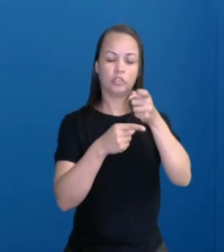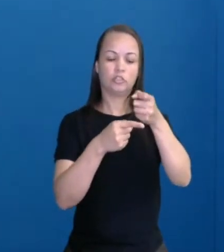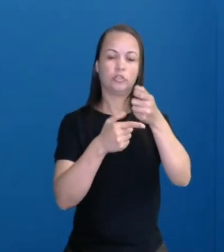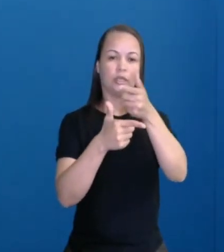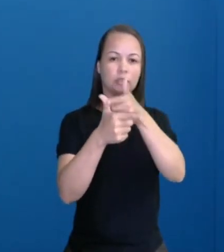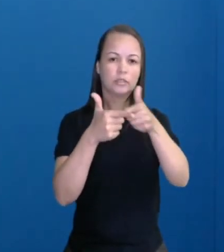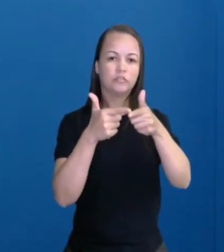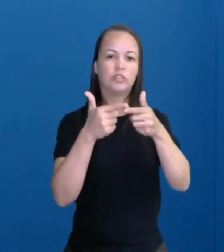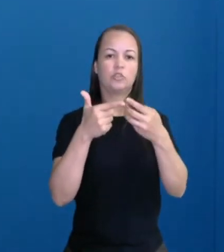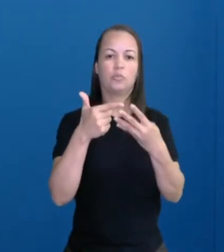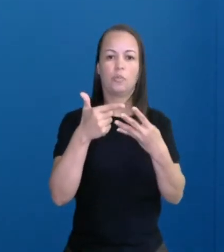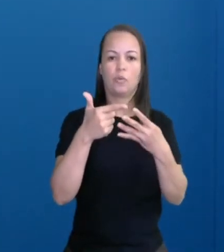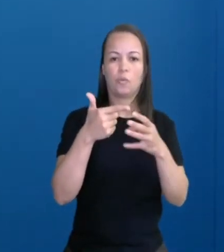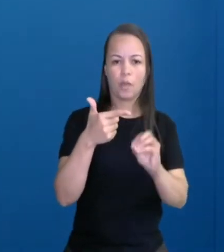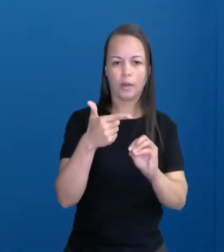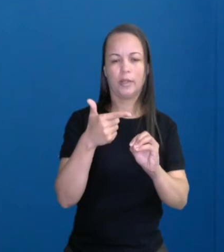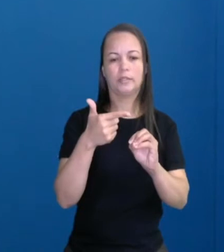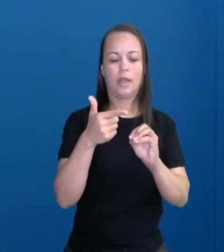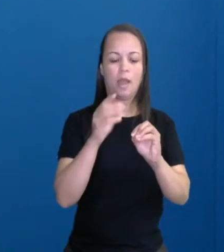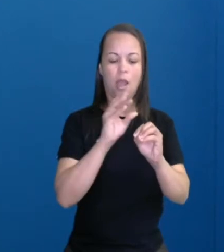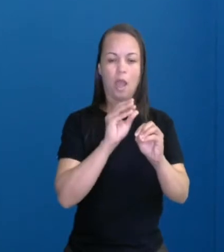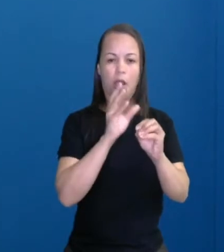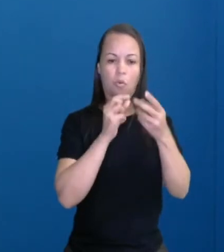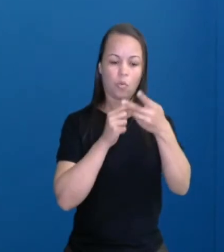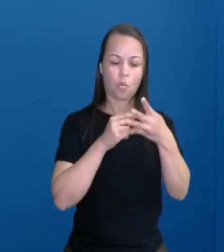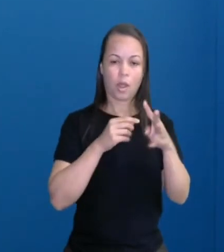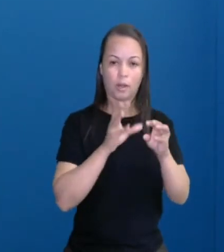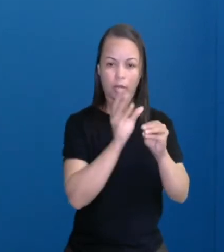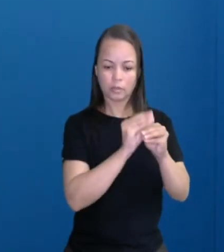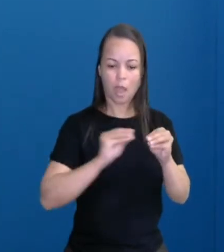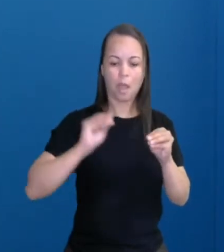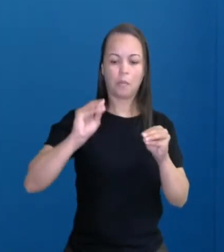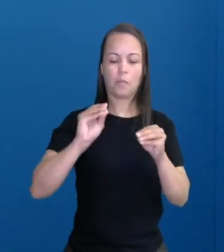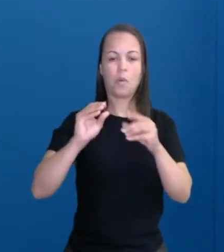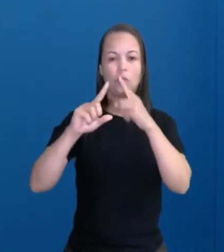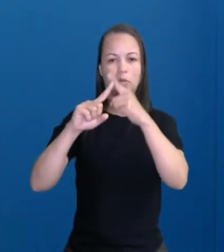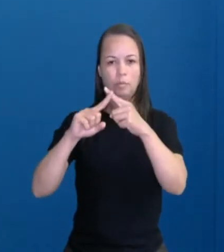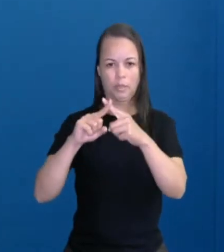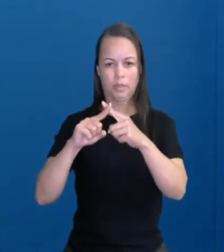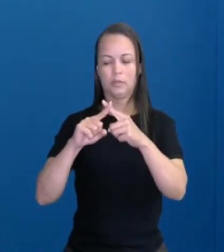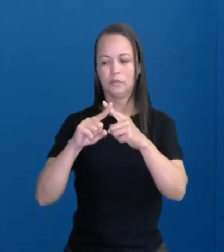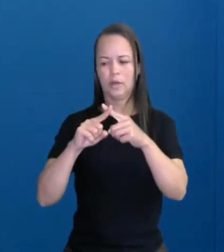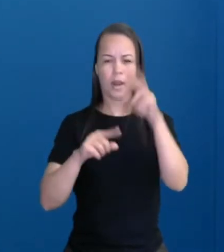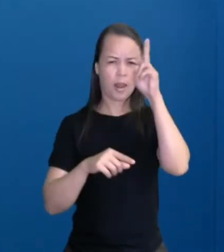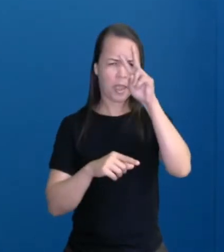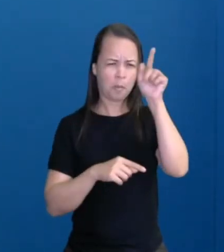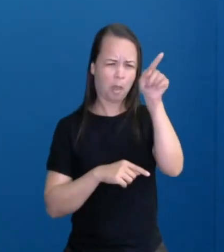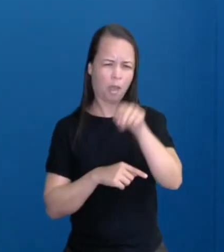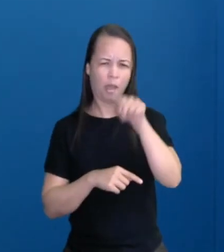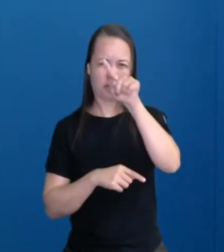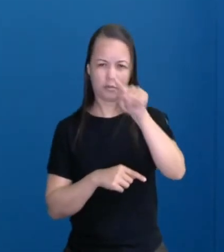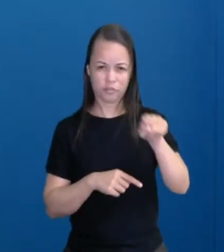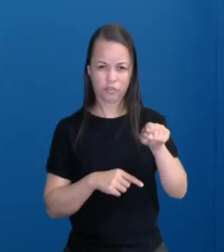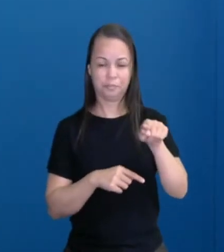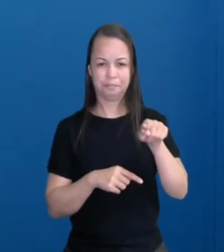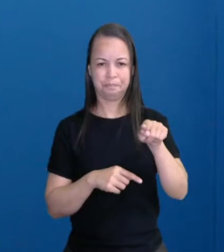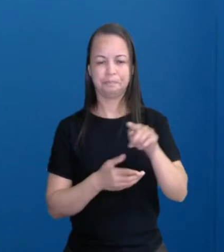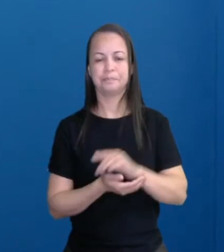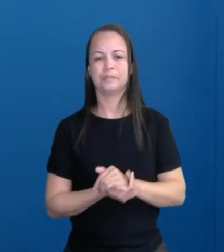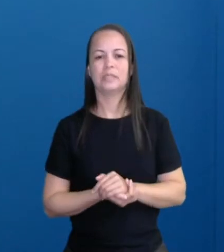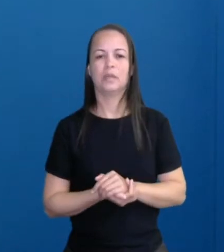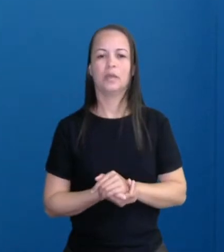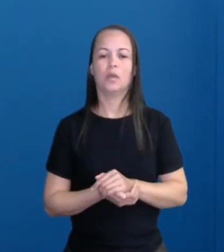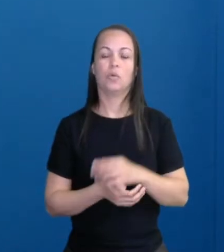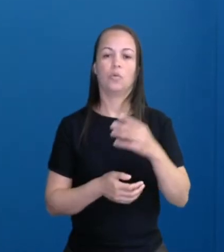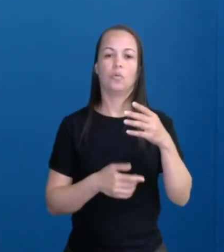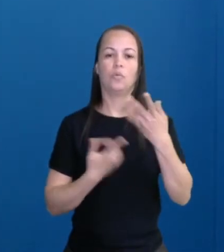dividido por 40, a gente passa o 40 para o outro lado, multiplicando este número aqui de cima. Lembra daquele xzinho, né? Então, 40